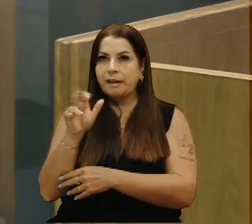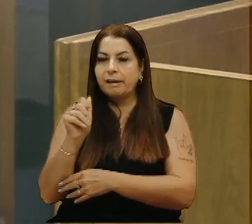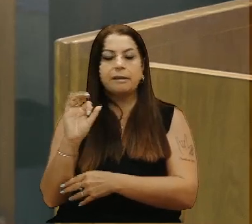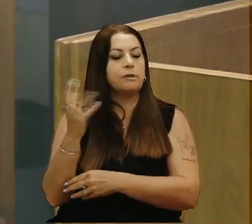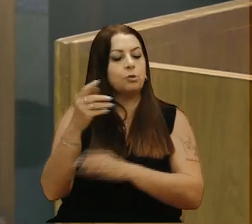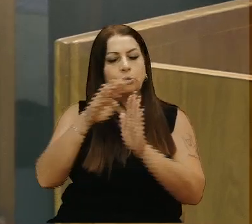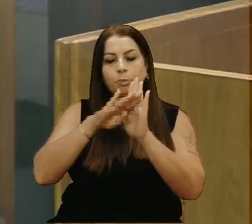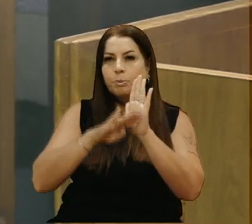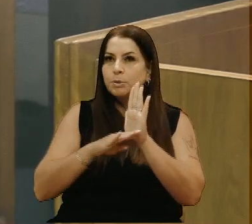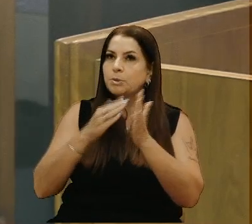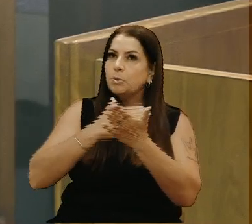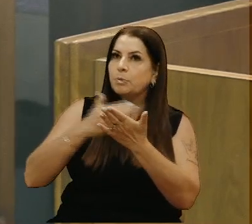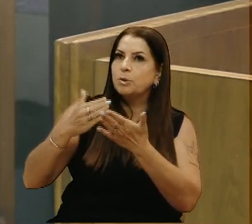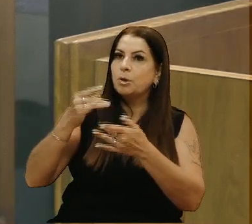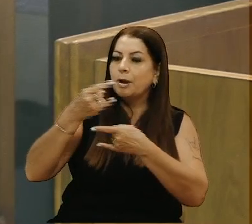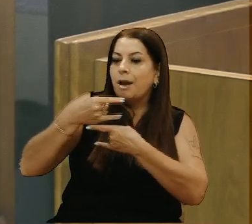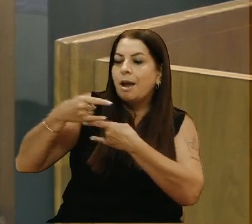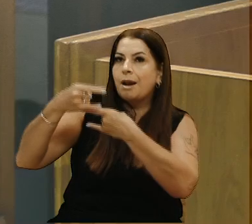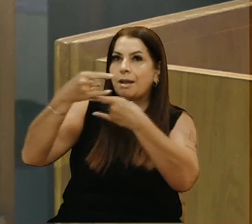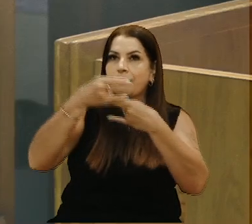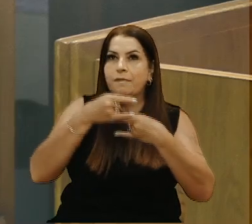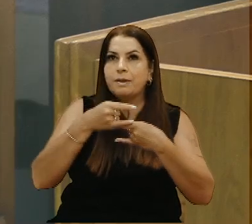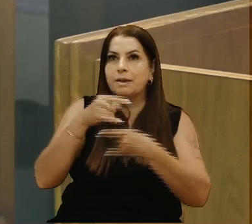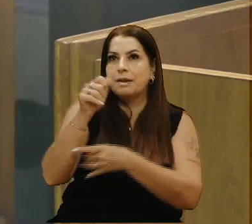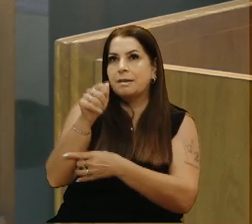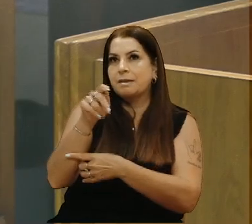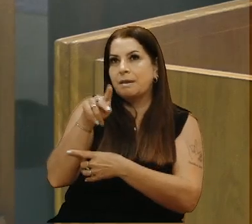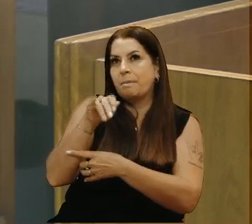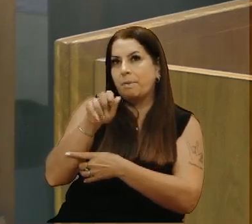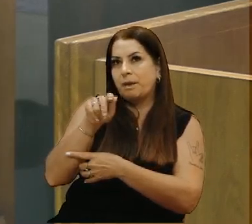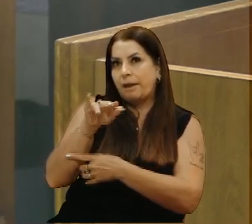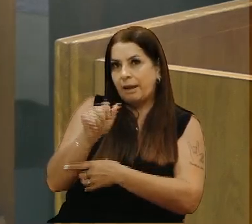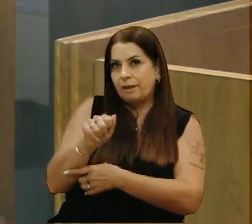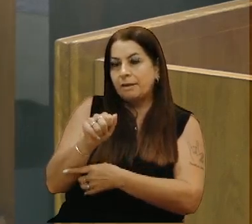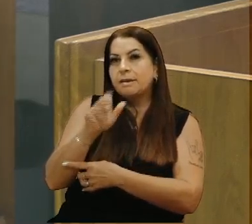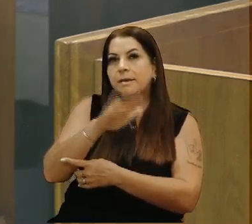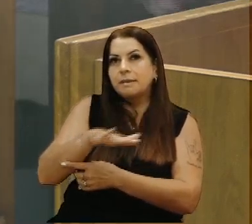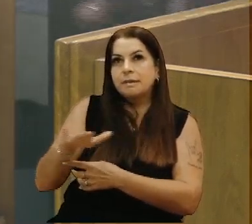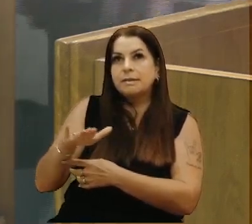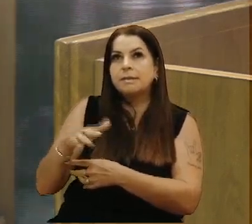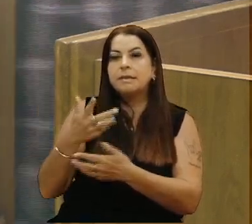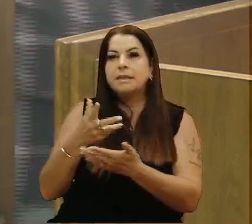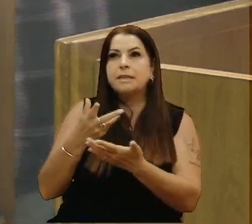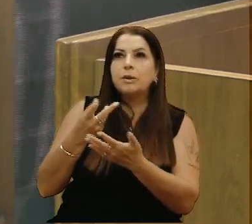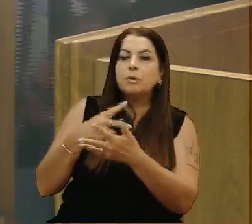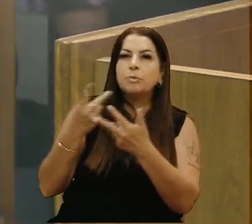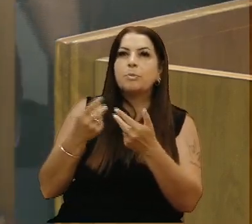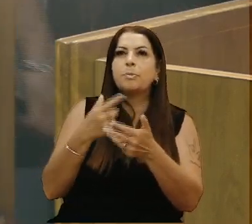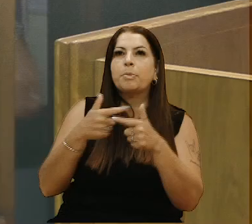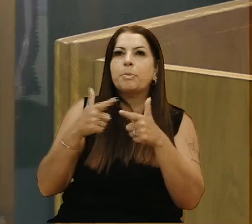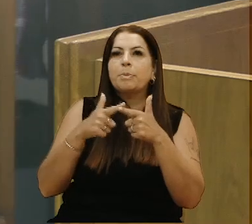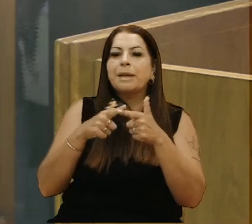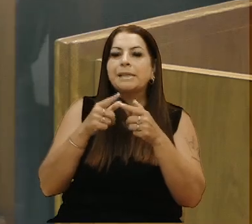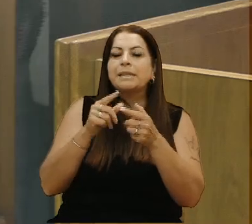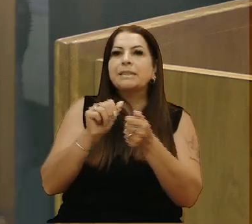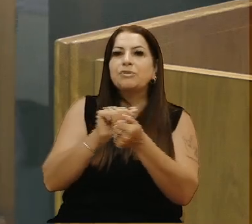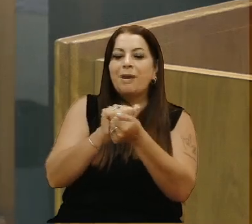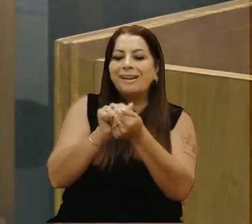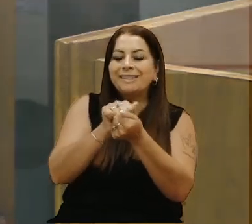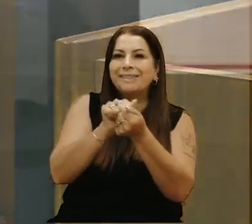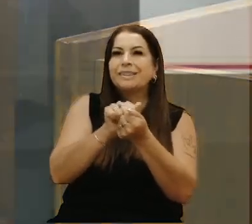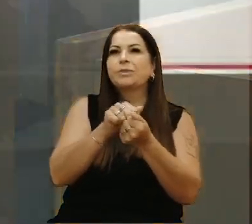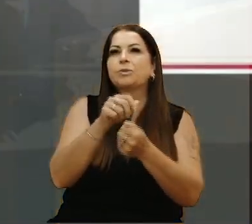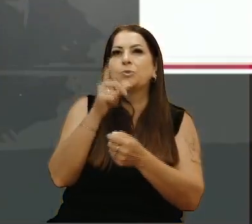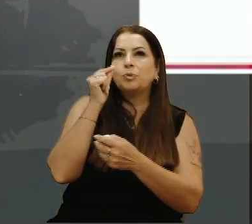gente vai começar com uma live sobre apneia na criança. E distúrbios do sono, bruxismo na criança, apneia na